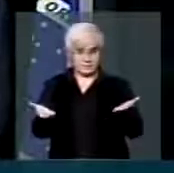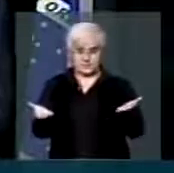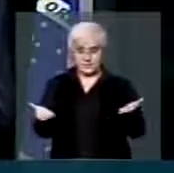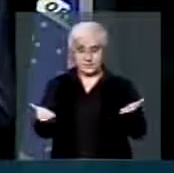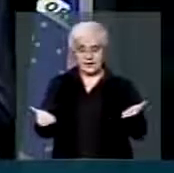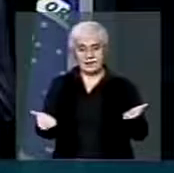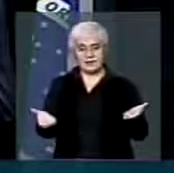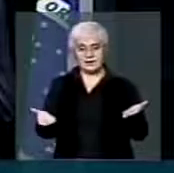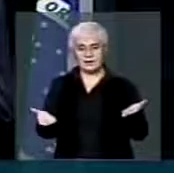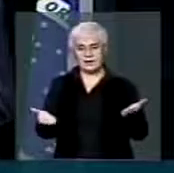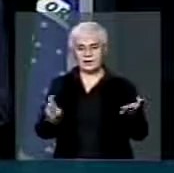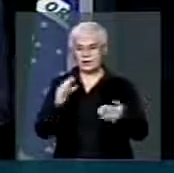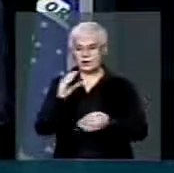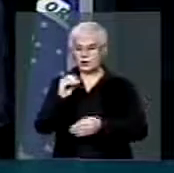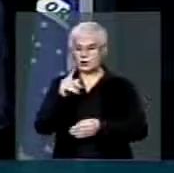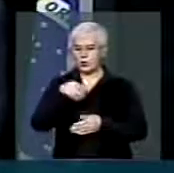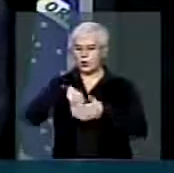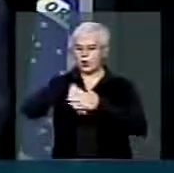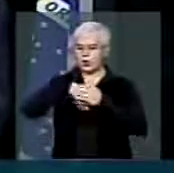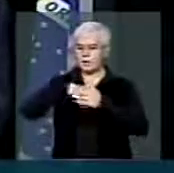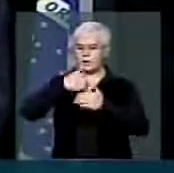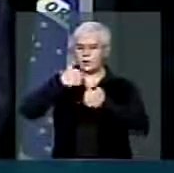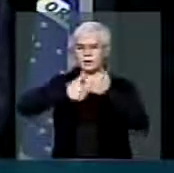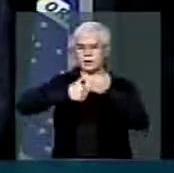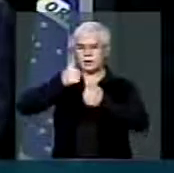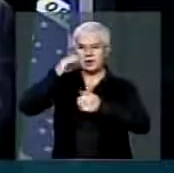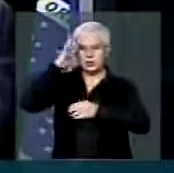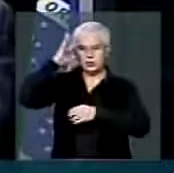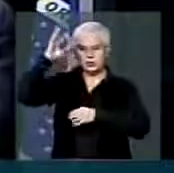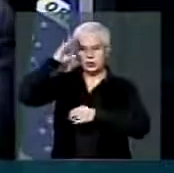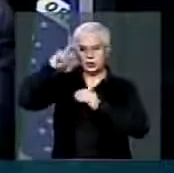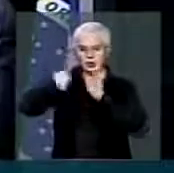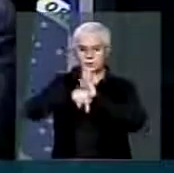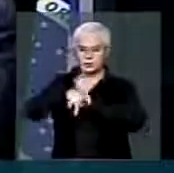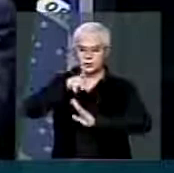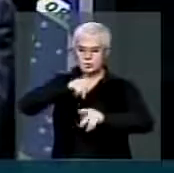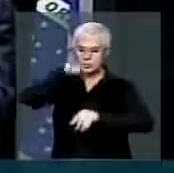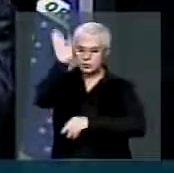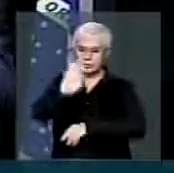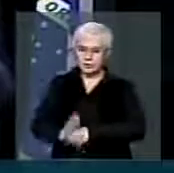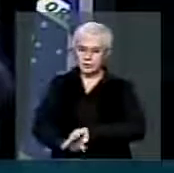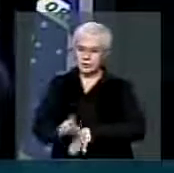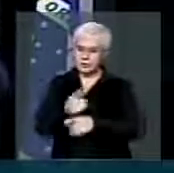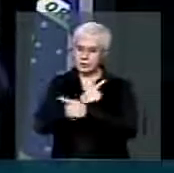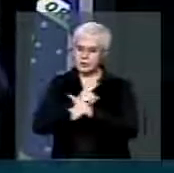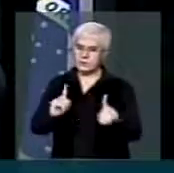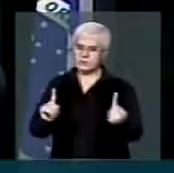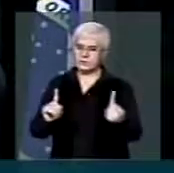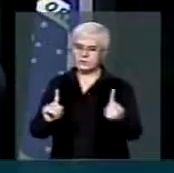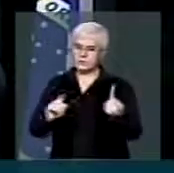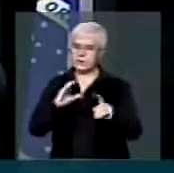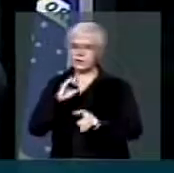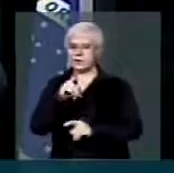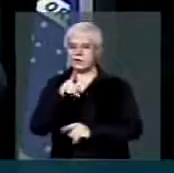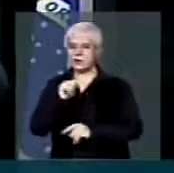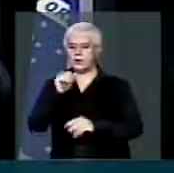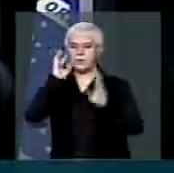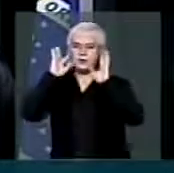esta não é a Copa dos Sonhos dos brasileiros. A Copa dos Sonhos dos brasileiros